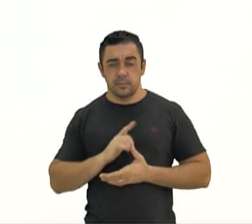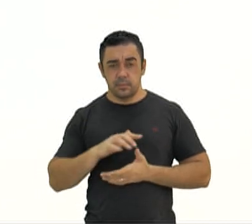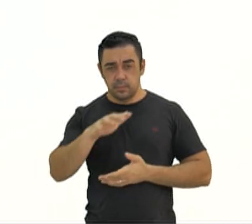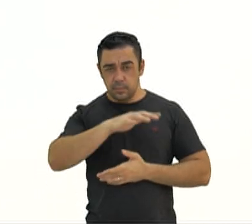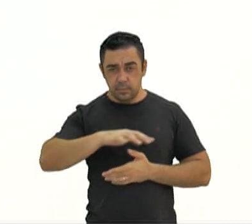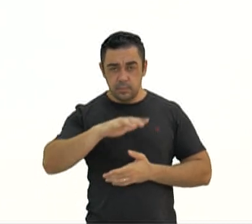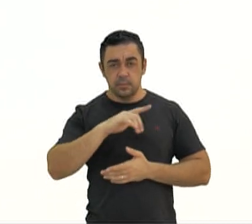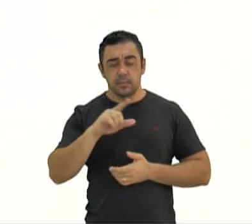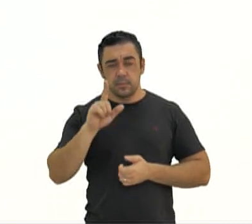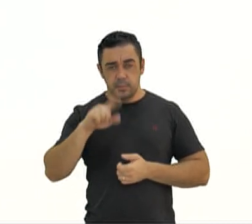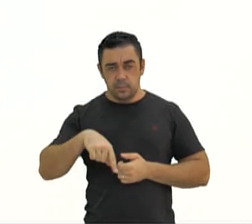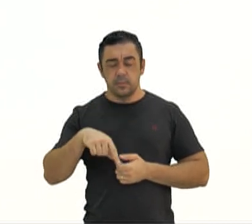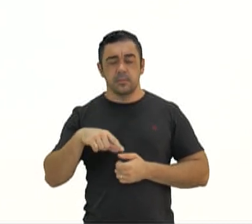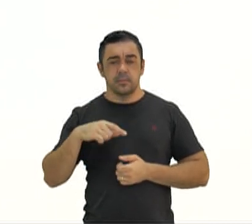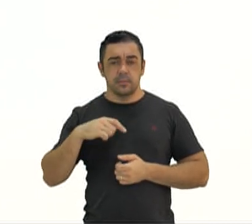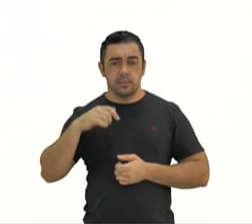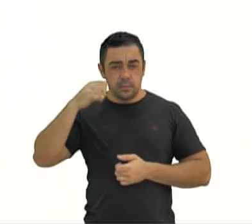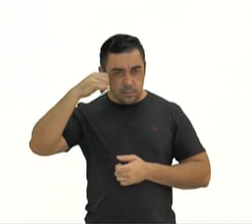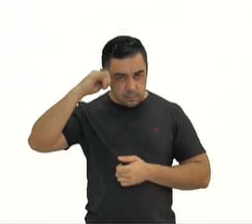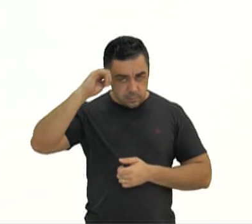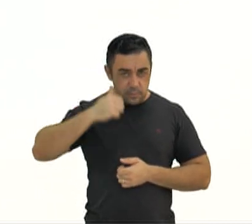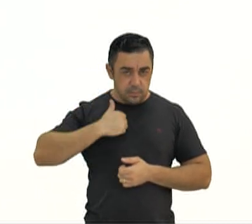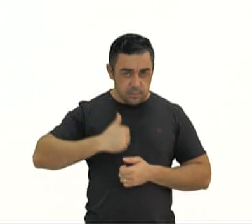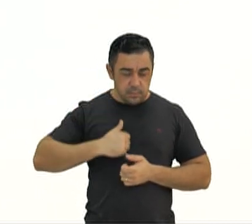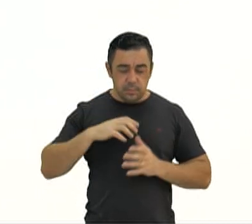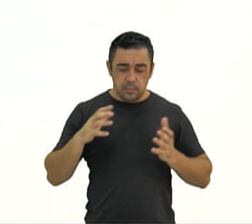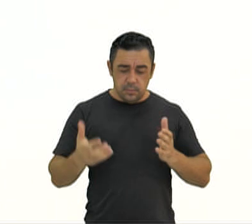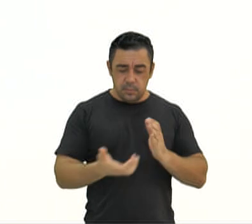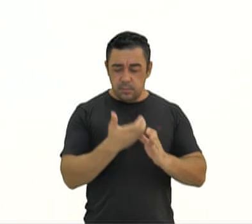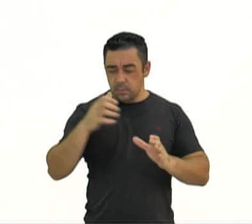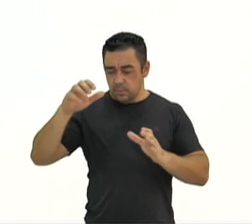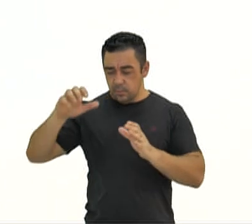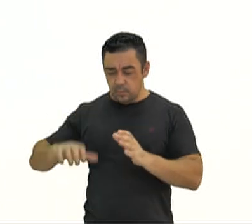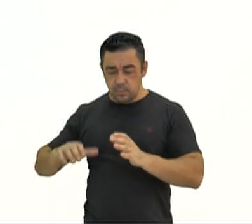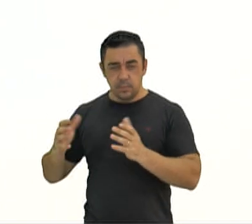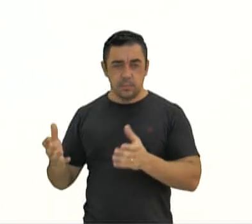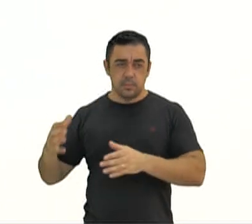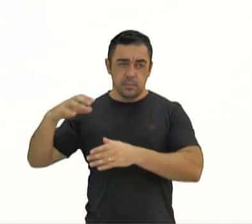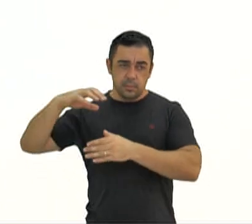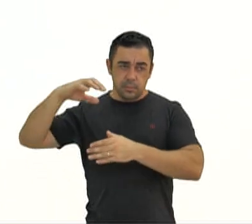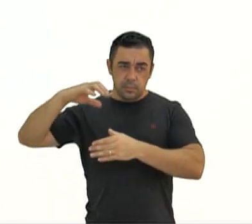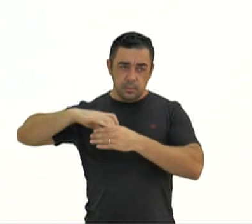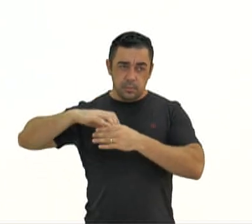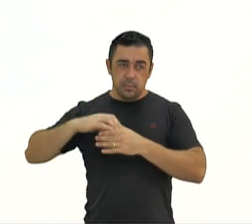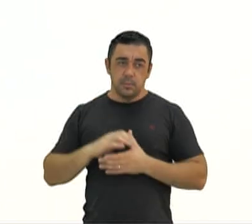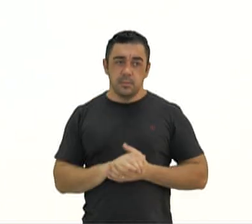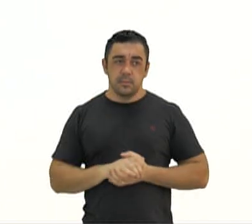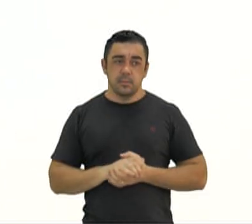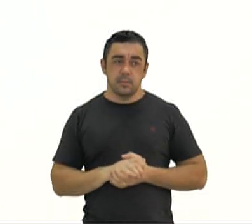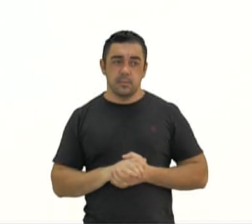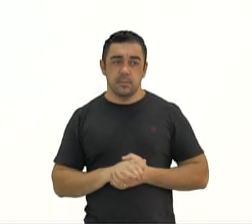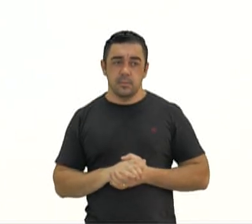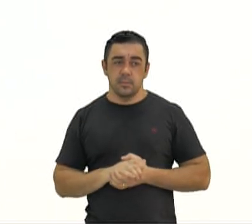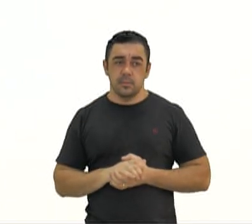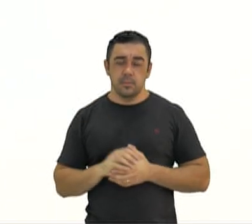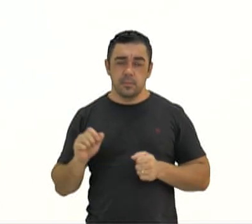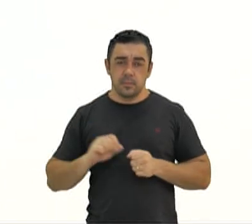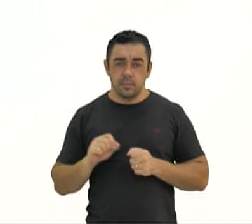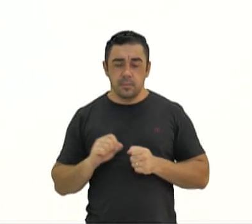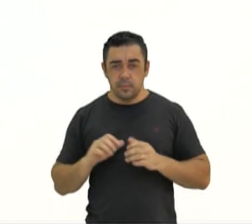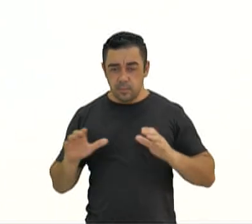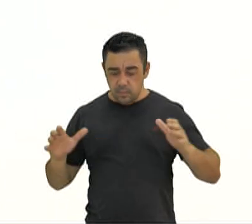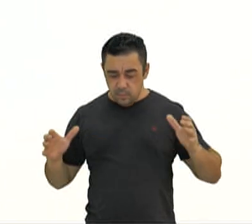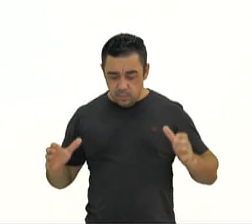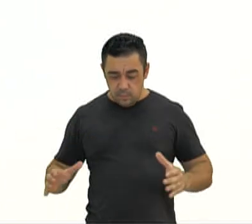de compostagem. Essa compostagem é resgatada dos detritos orgânicos, animal e vegetal, que vai ser